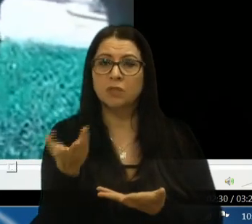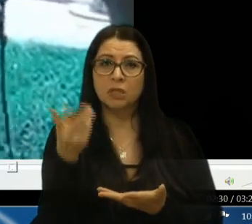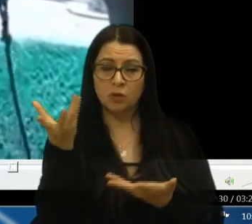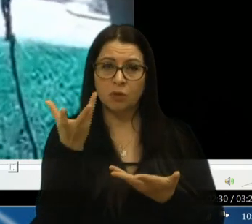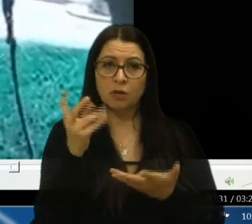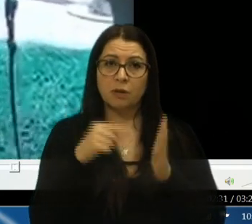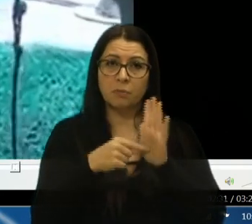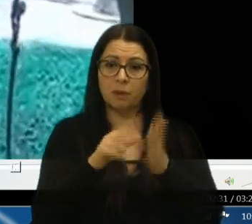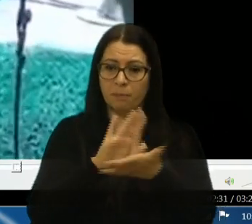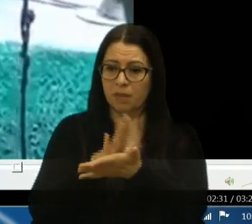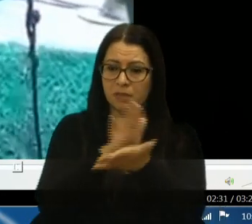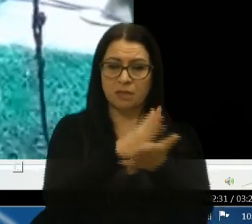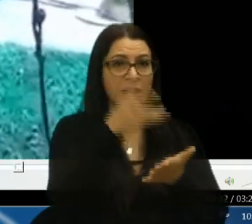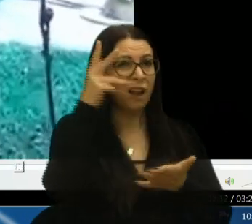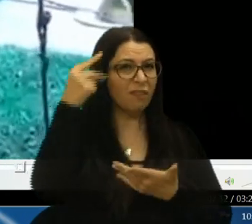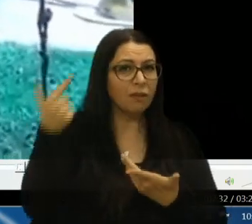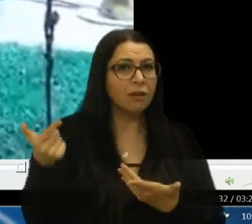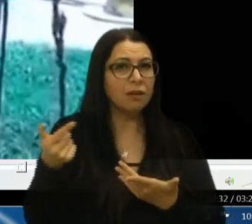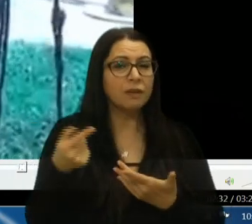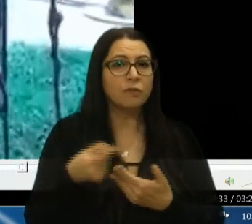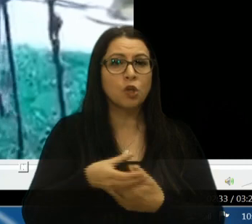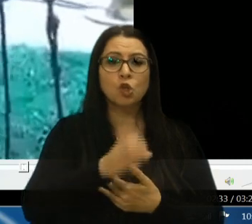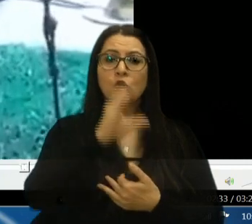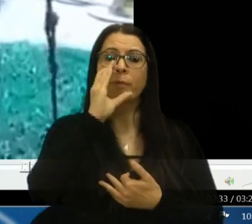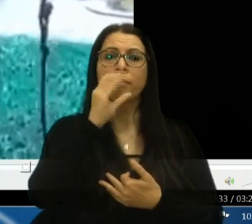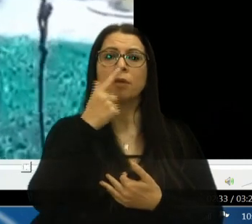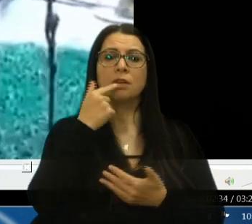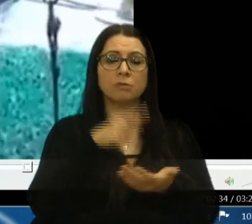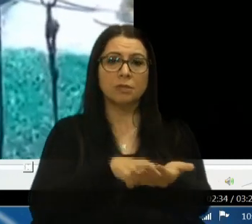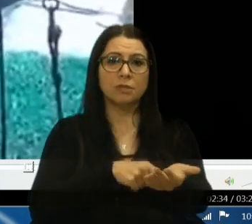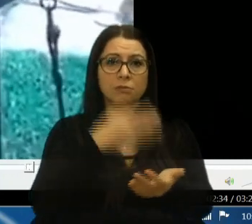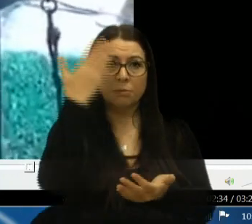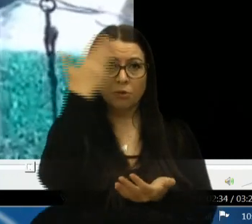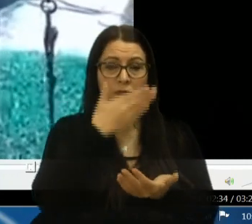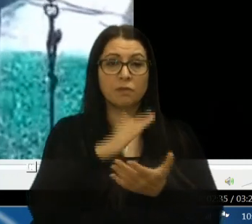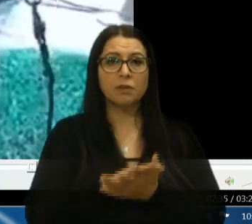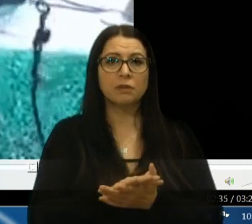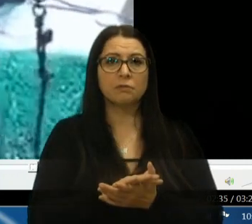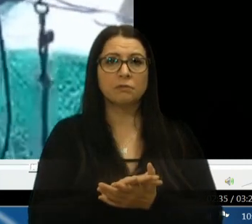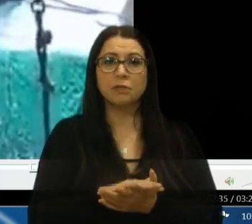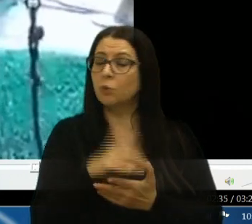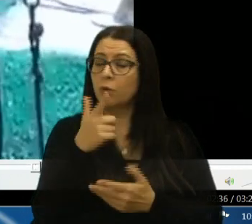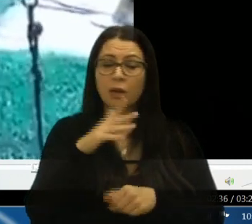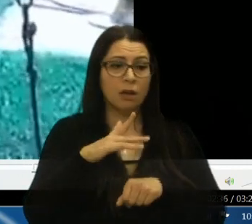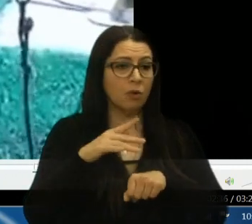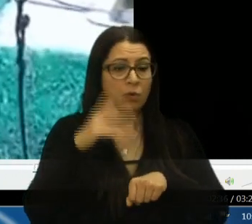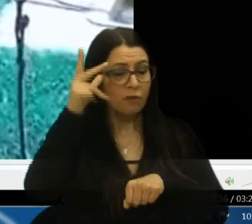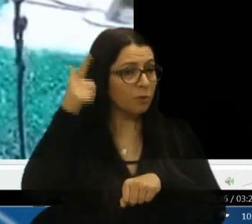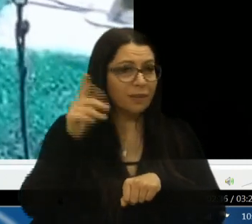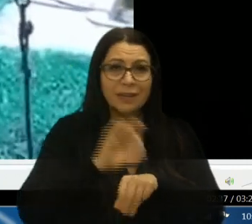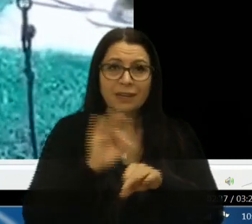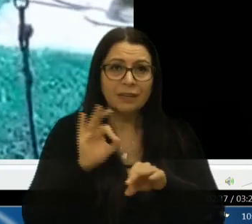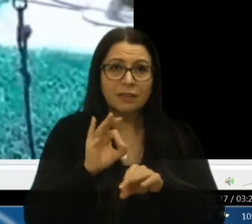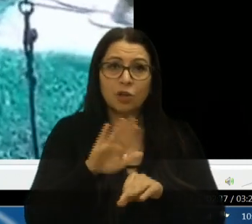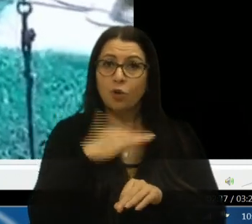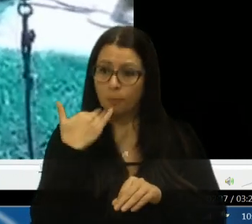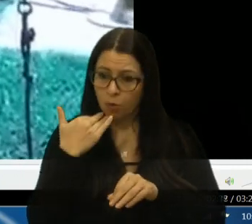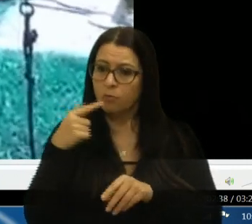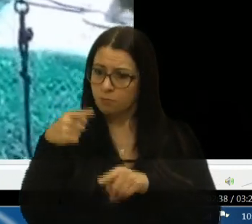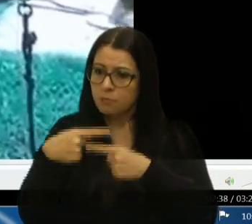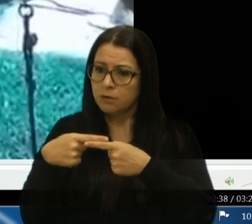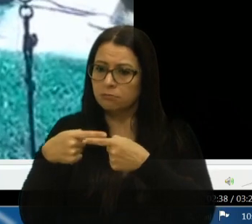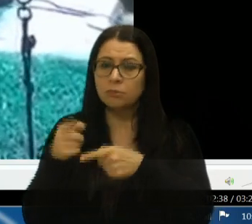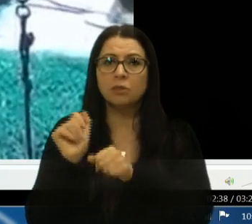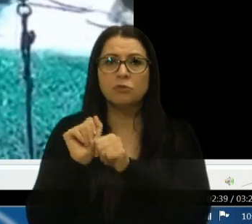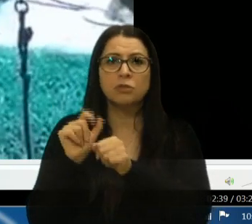querendo matar um monte de cavalo aí, ó. Vou tomar o sangue da minha égua para provar. Porque a égua não tem nada. E eu morro pela égua, então,